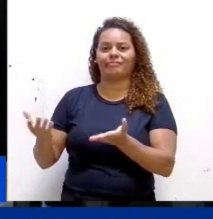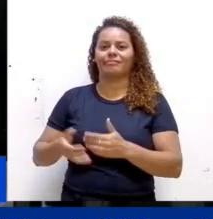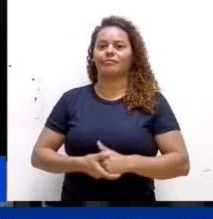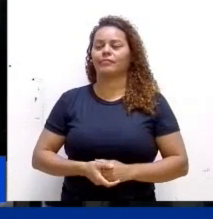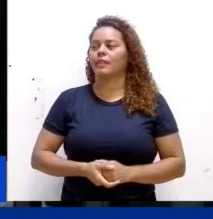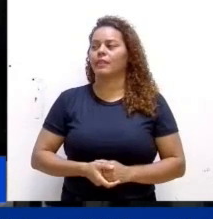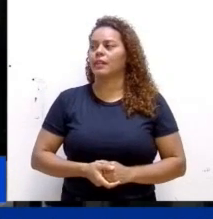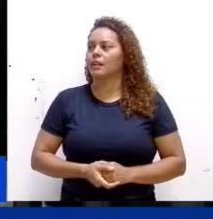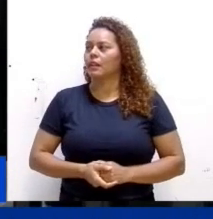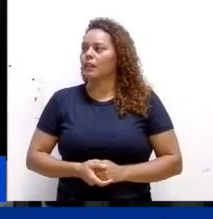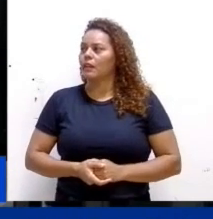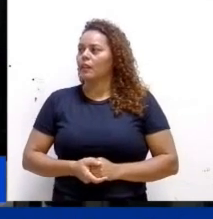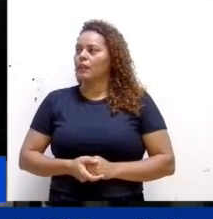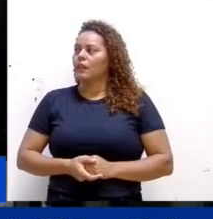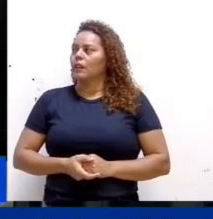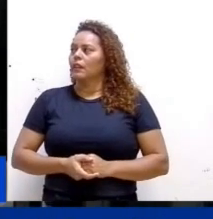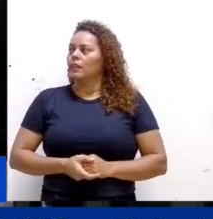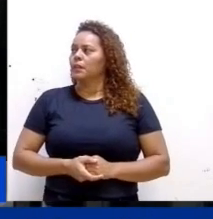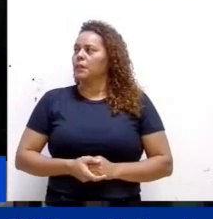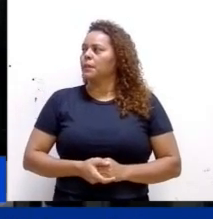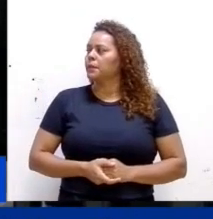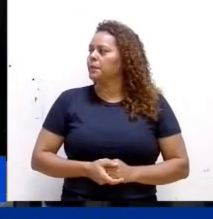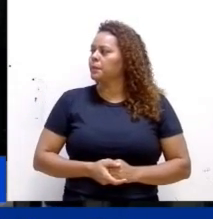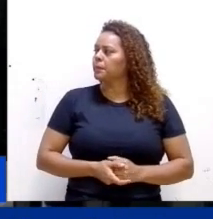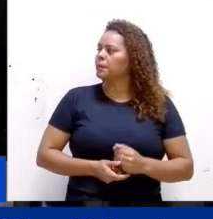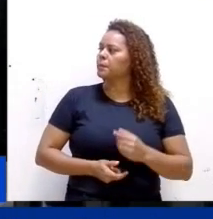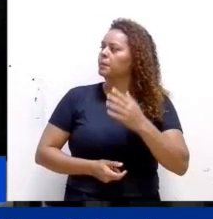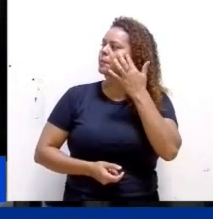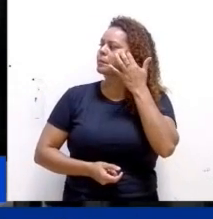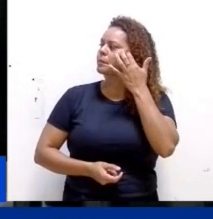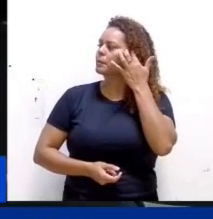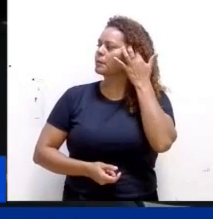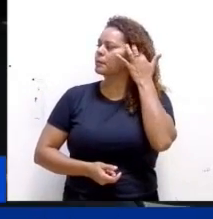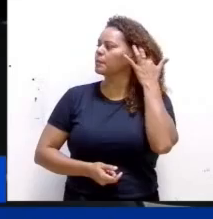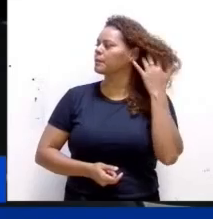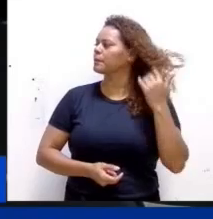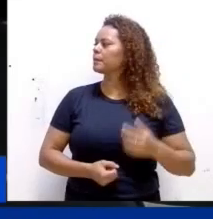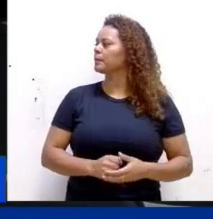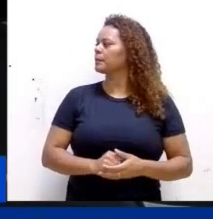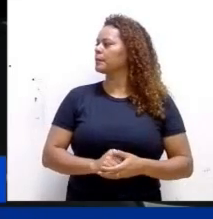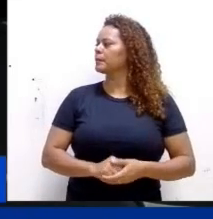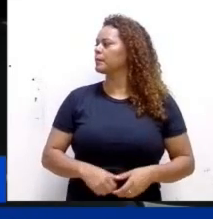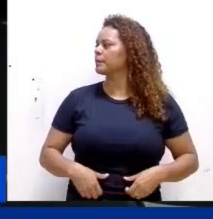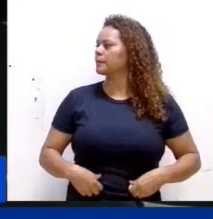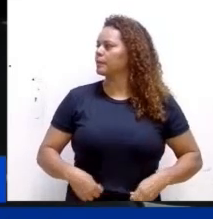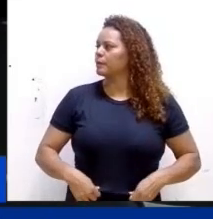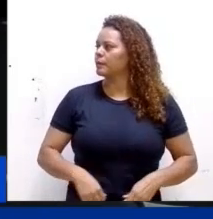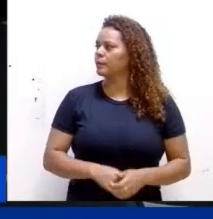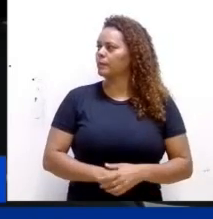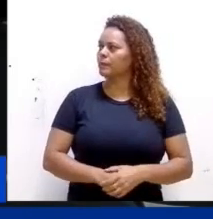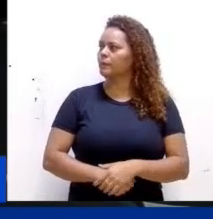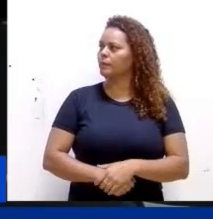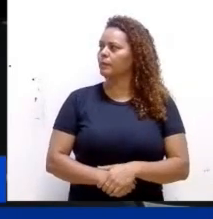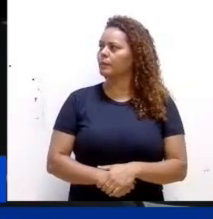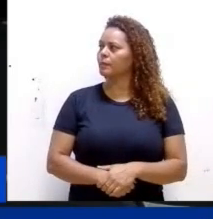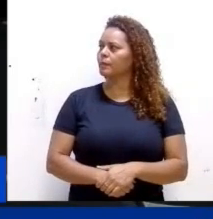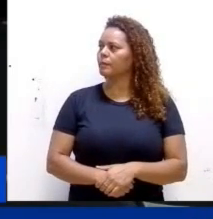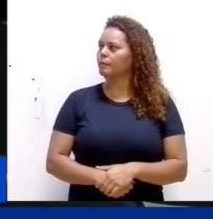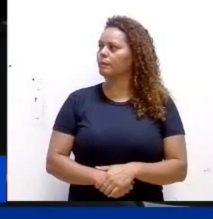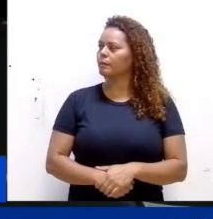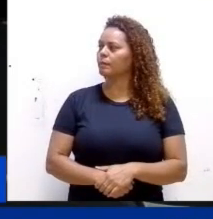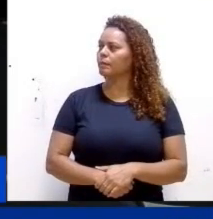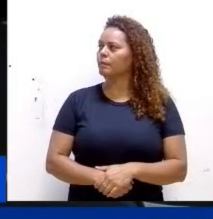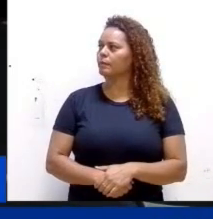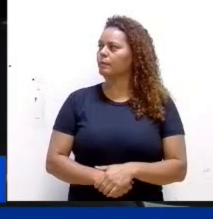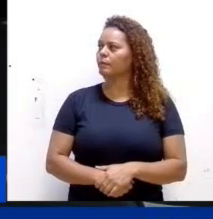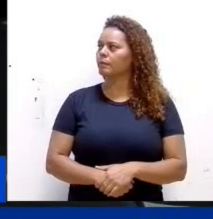Ah, tem uma pergunta. União estável. Não, então, a minha pergunta é com relação à segunda. Com a palavra. Regime, a